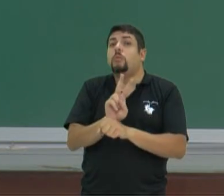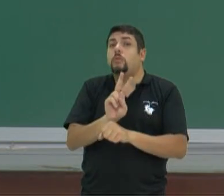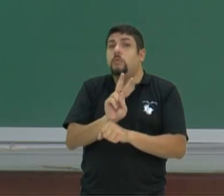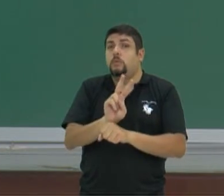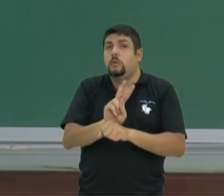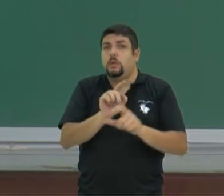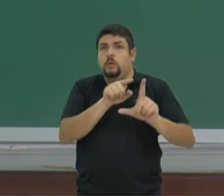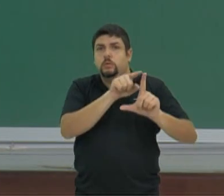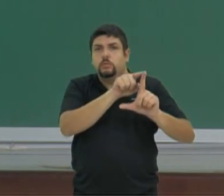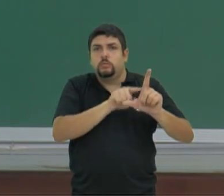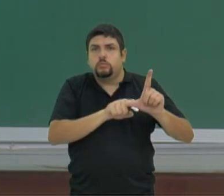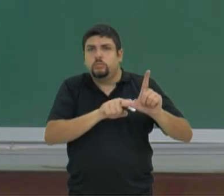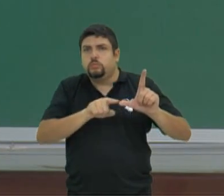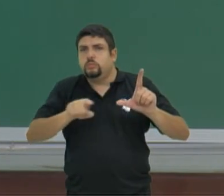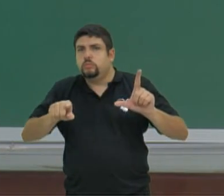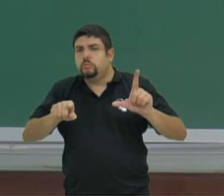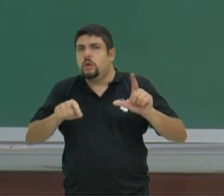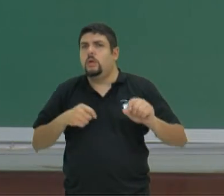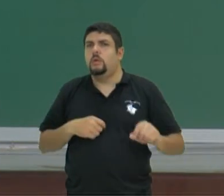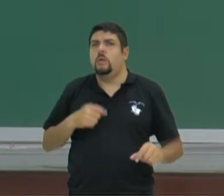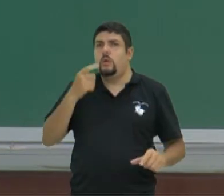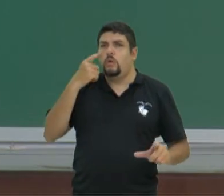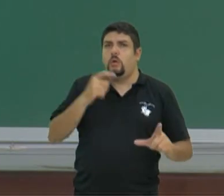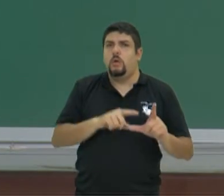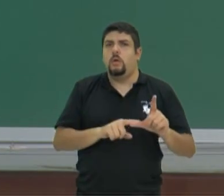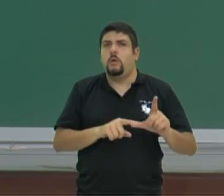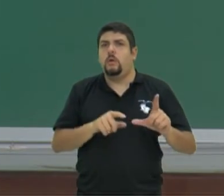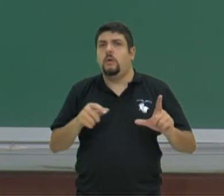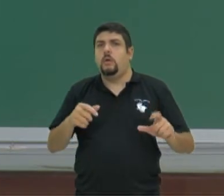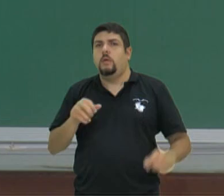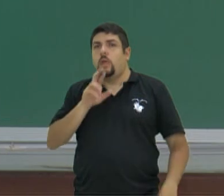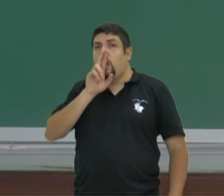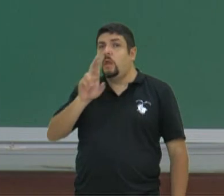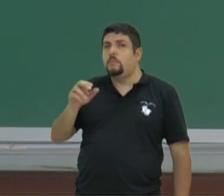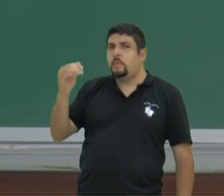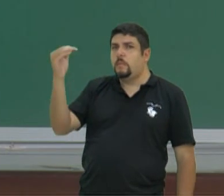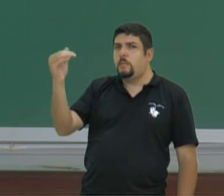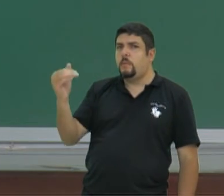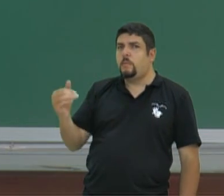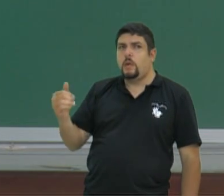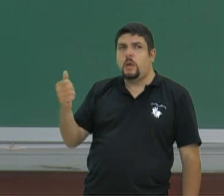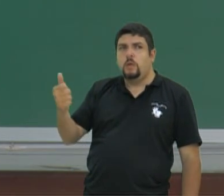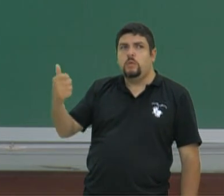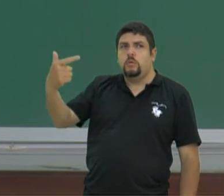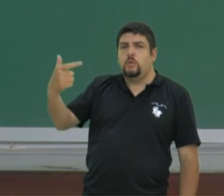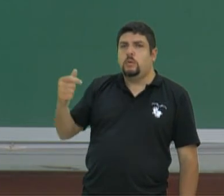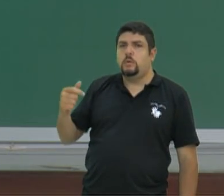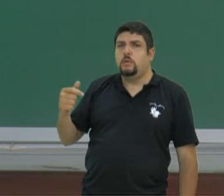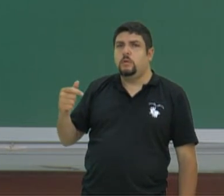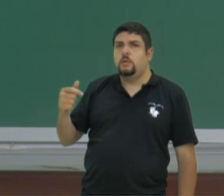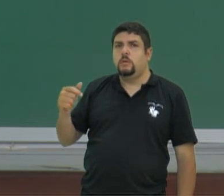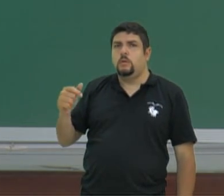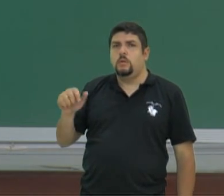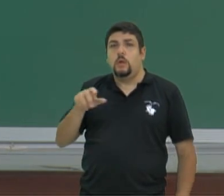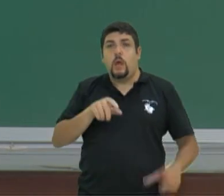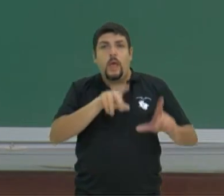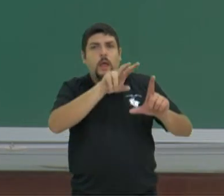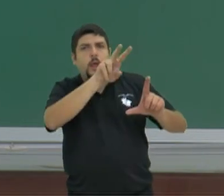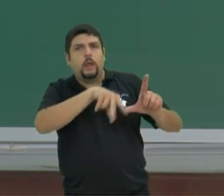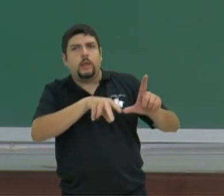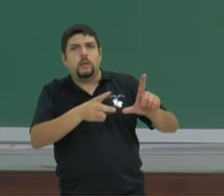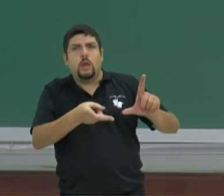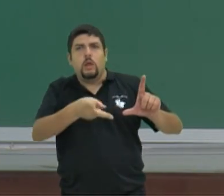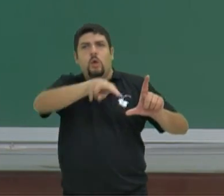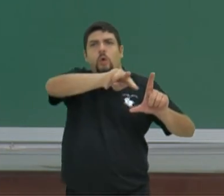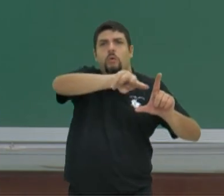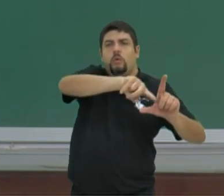ser lido corretamente, porque olha ali, ó, o 12 aparecendo na resposta. Entende? Então, se eu não ler o gráfico corretamente, esse exercício muito